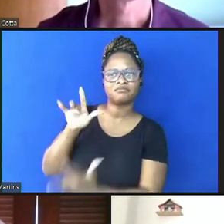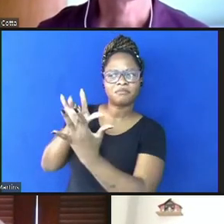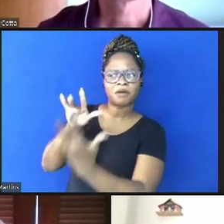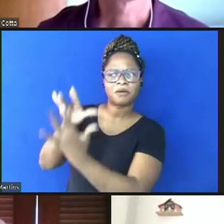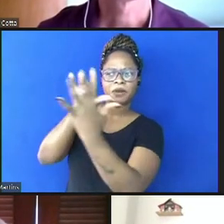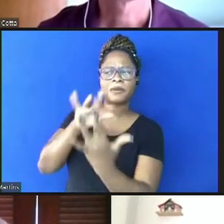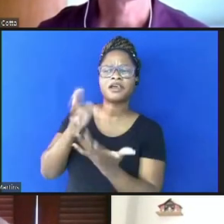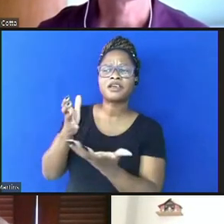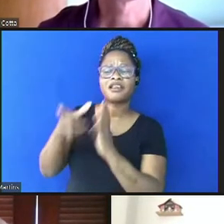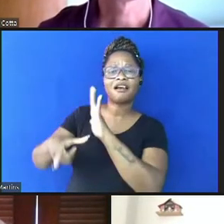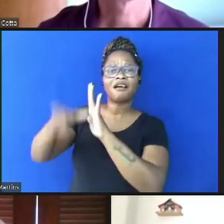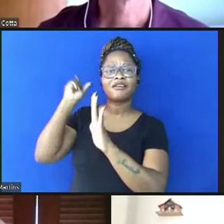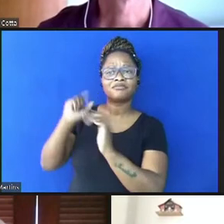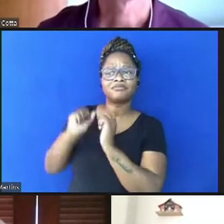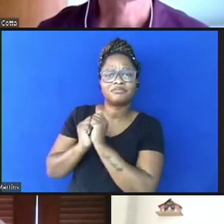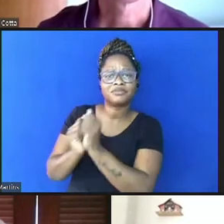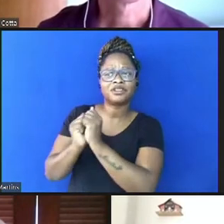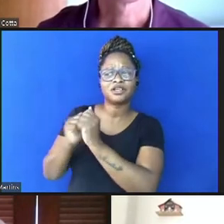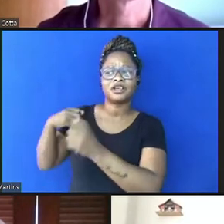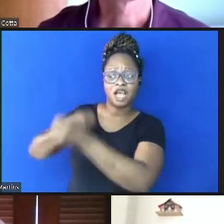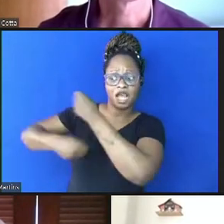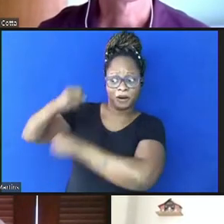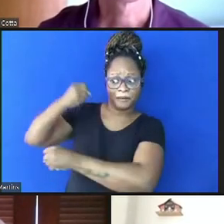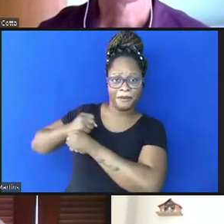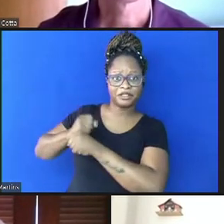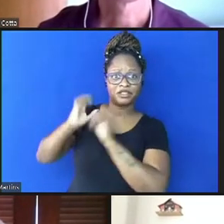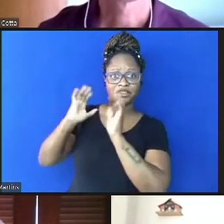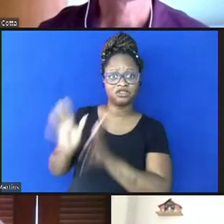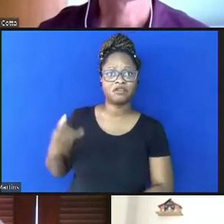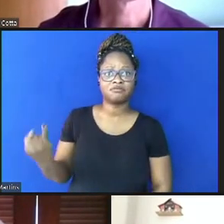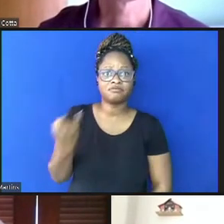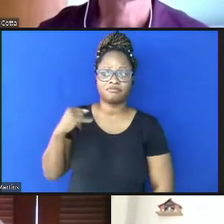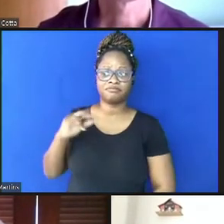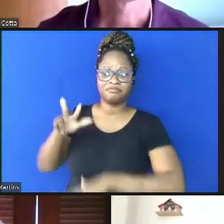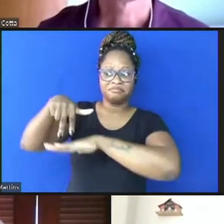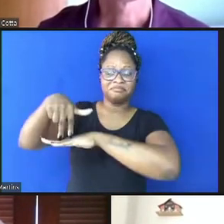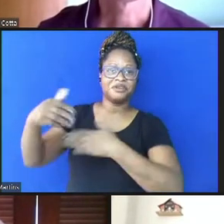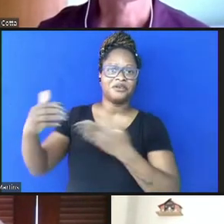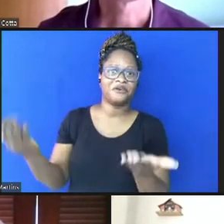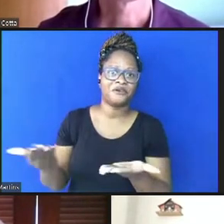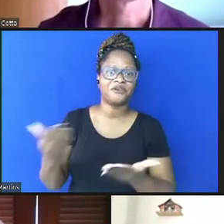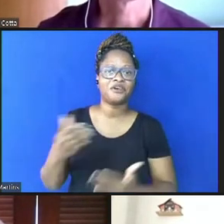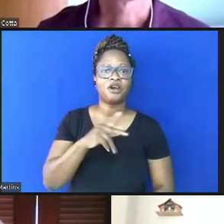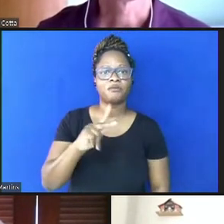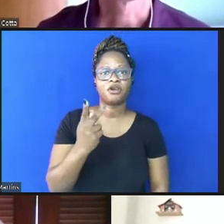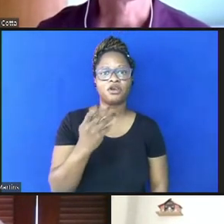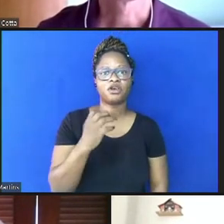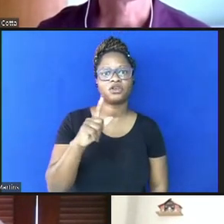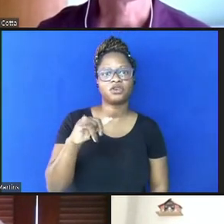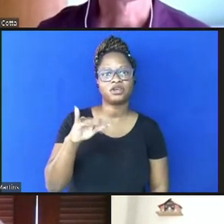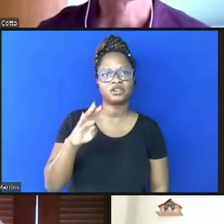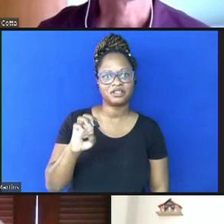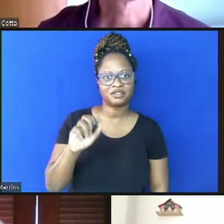um evento juntos desde o ano passado, então muito importante a sua presença. A professora Loísa, que